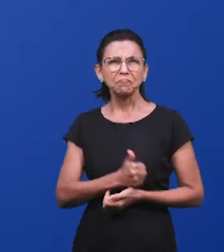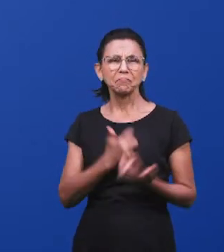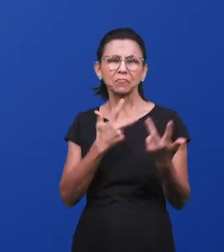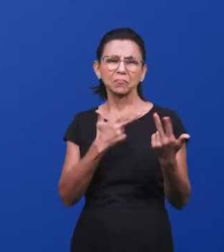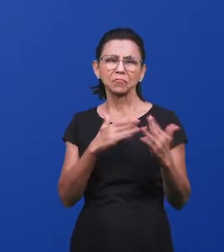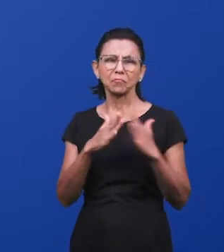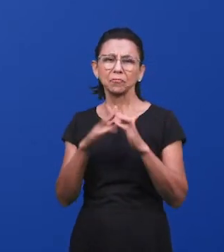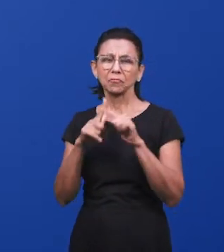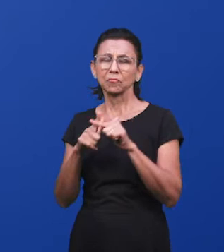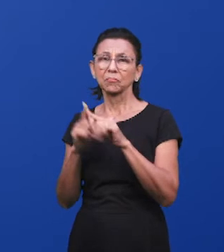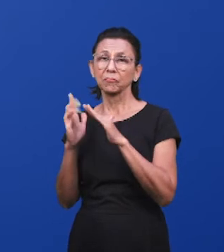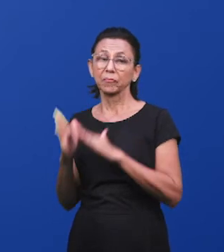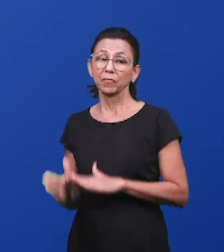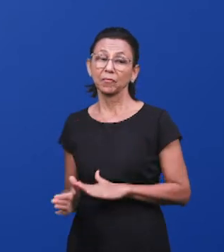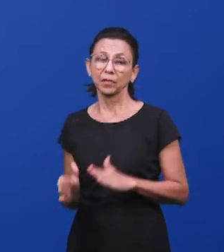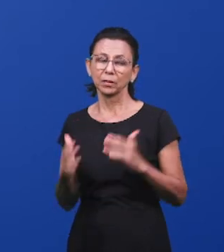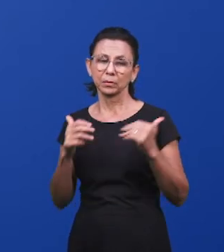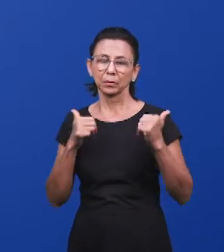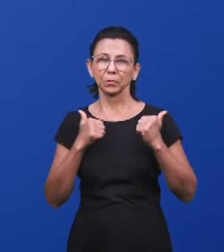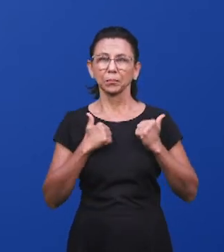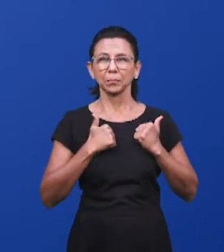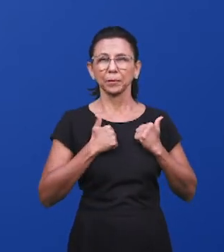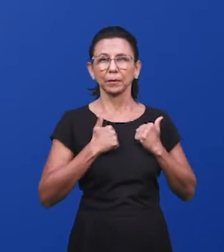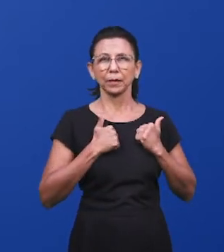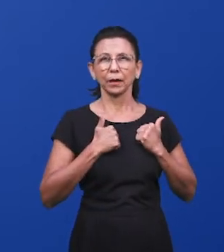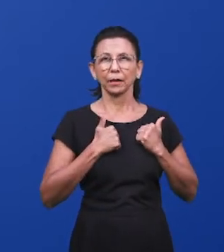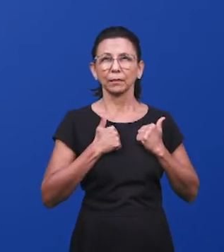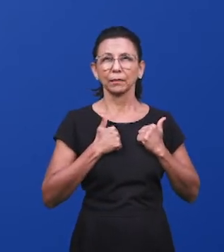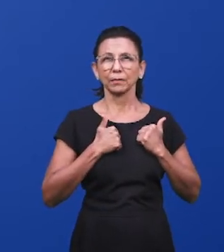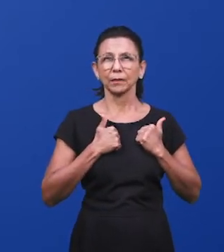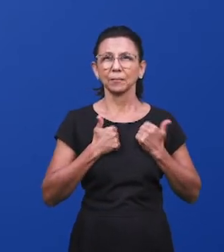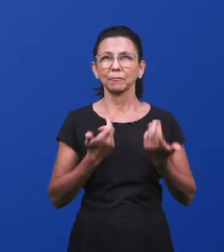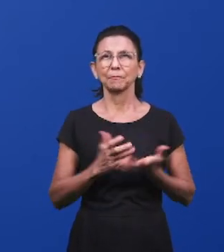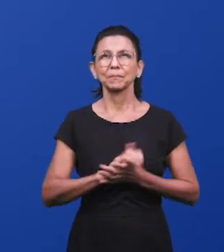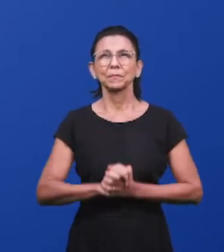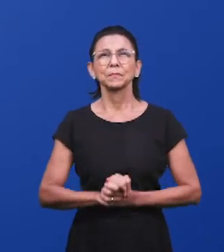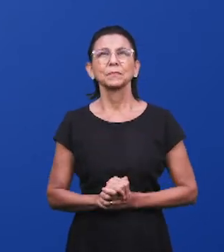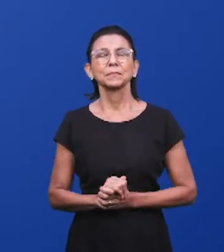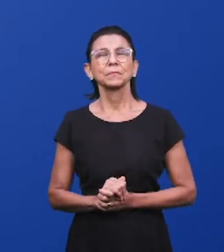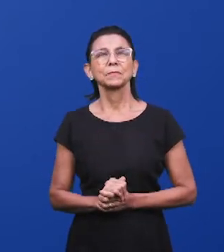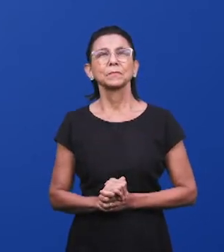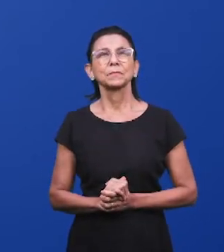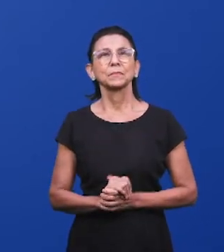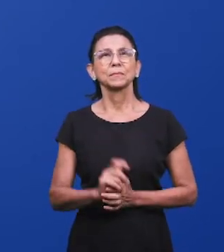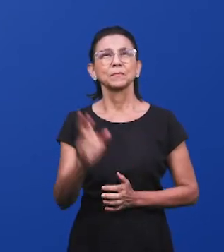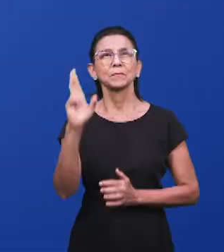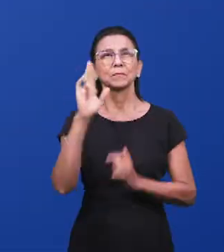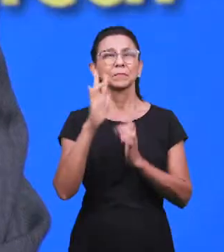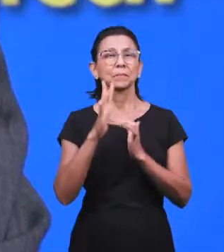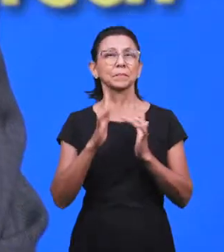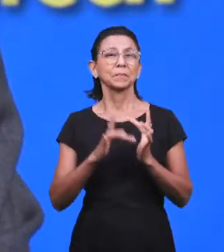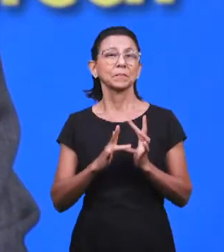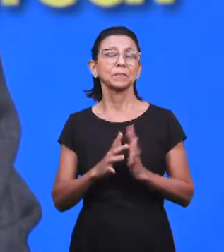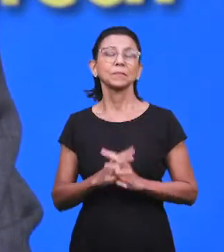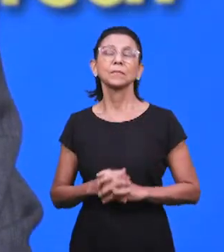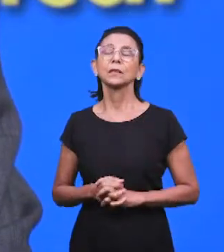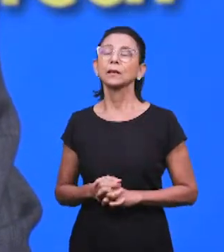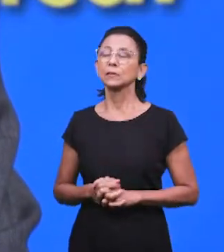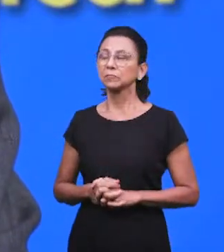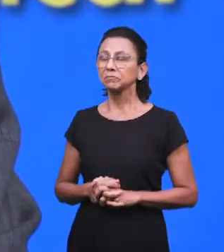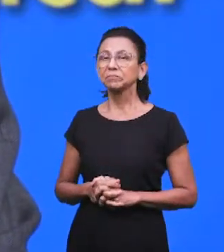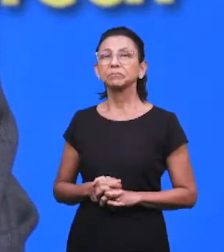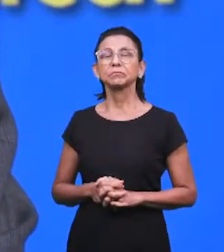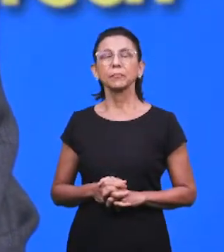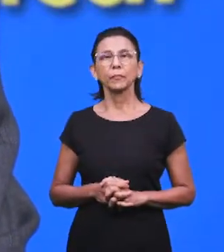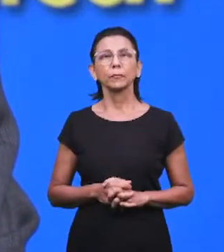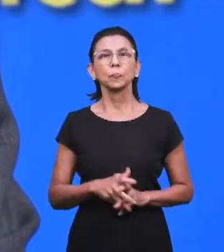no comodismo e não abriu a porta para o amado que é Jesus. Amém? A todos a paz do Senhor Jesus. Amém, Daniel. Como